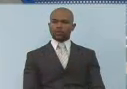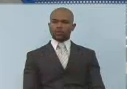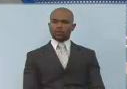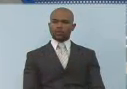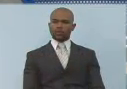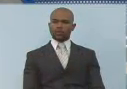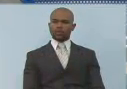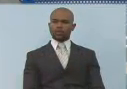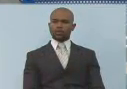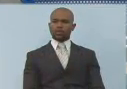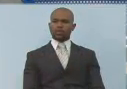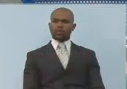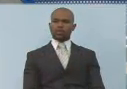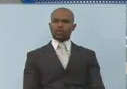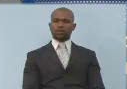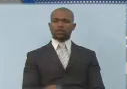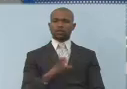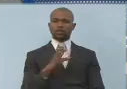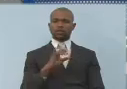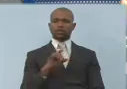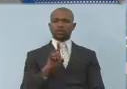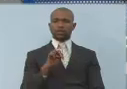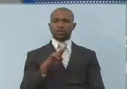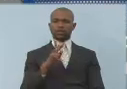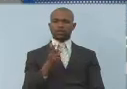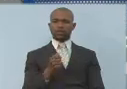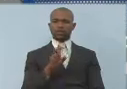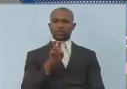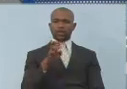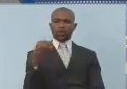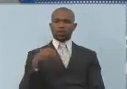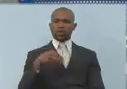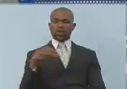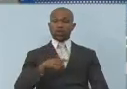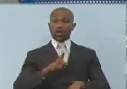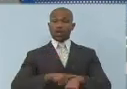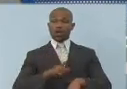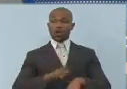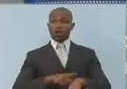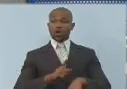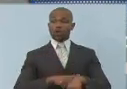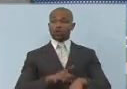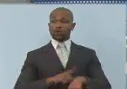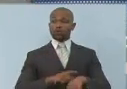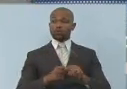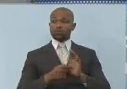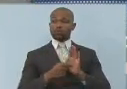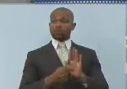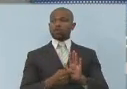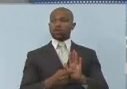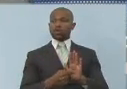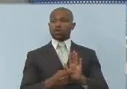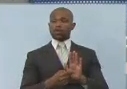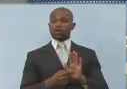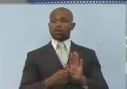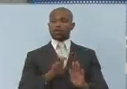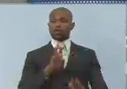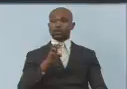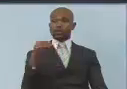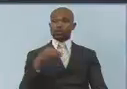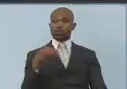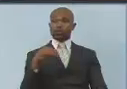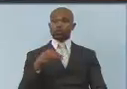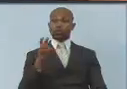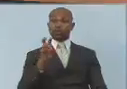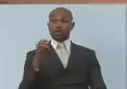A Cidinha. Cidinha, 5 minutos, tem um relógio ali marcando atrás de você, ok? 5 minutos para